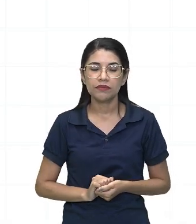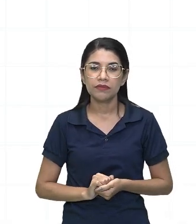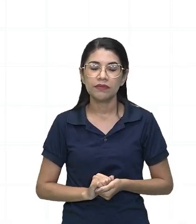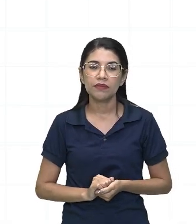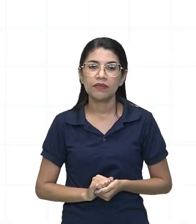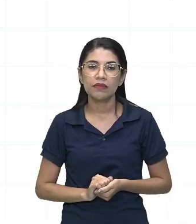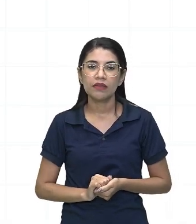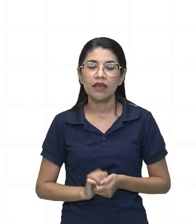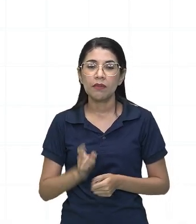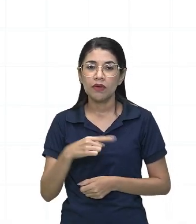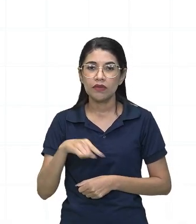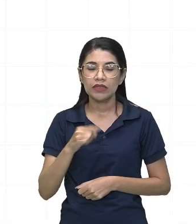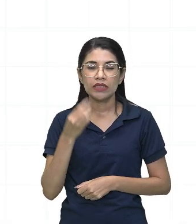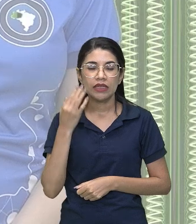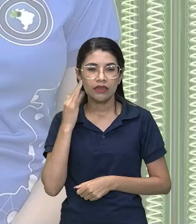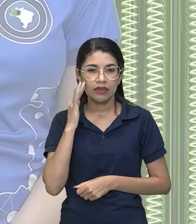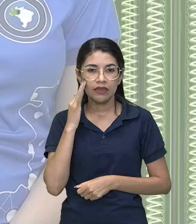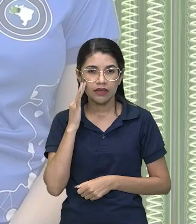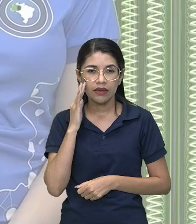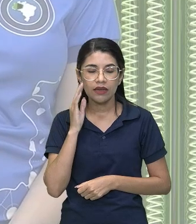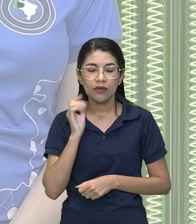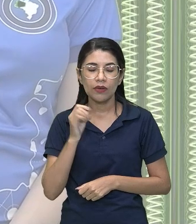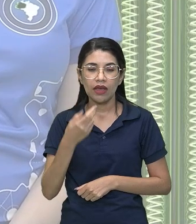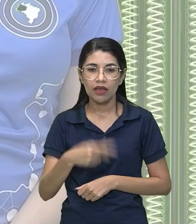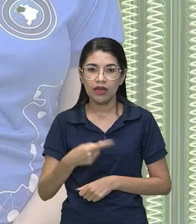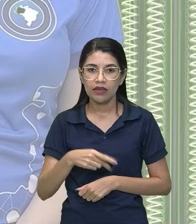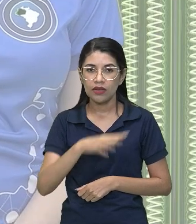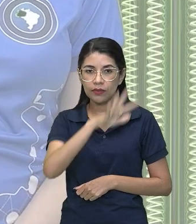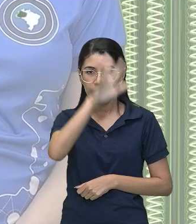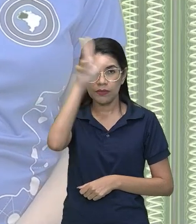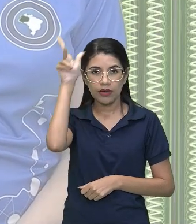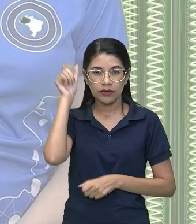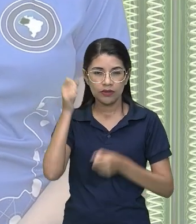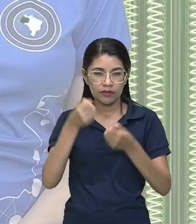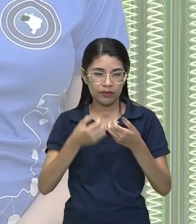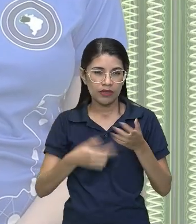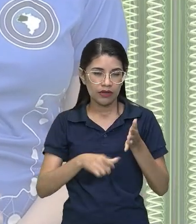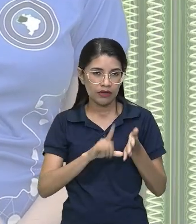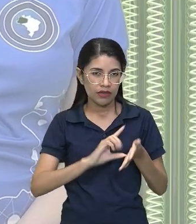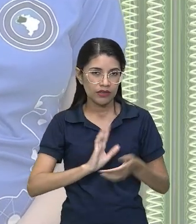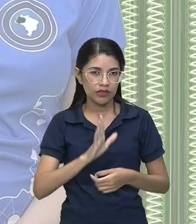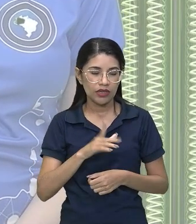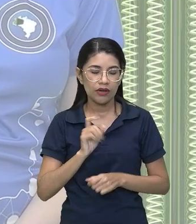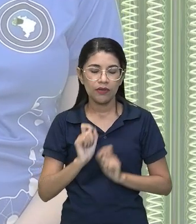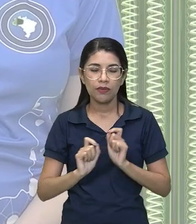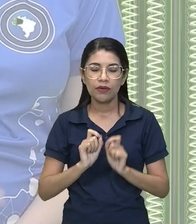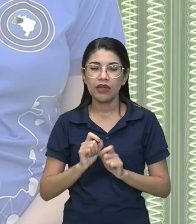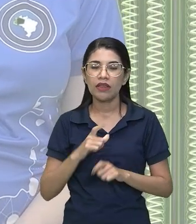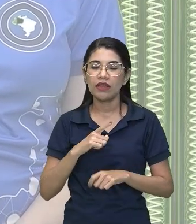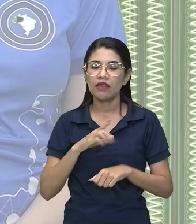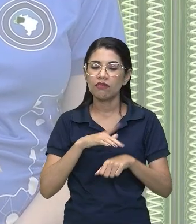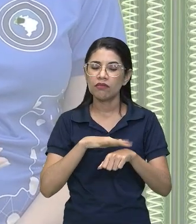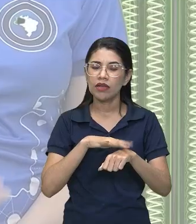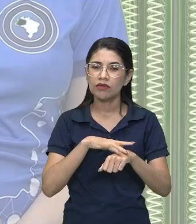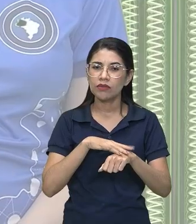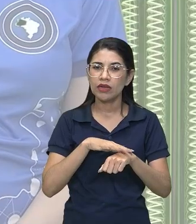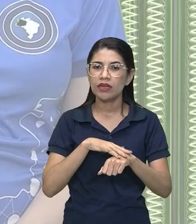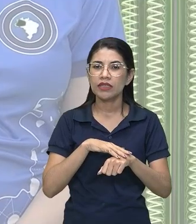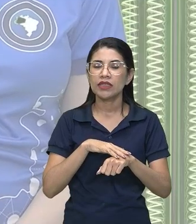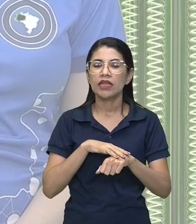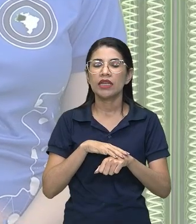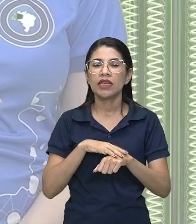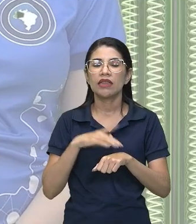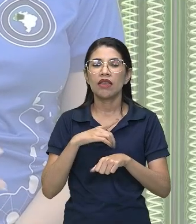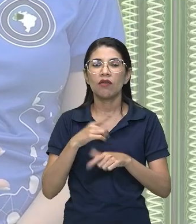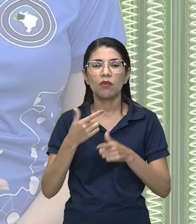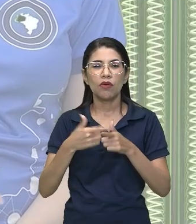para que vocês saibam, no estado do Amazonas, como eu falei para vocês, que é uma doença que teve um cunho